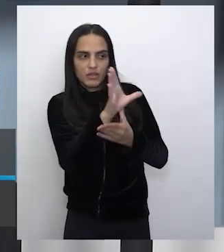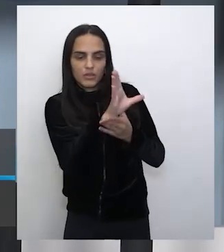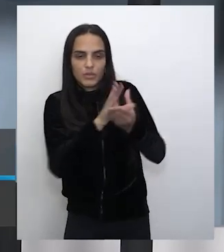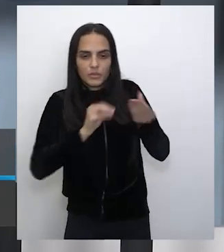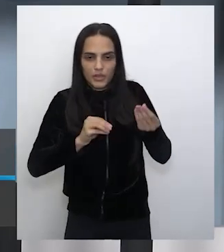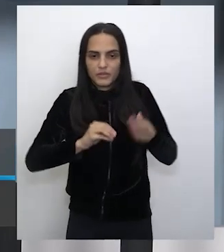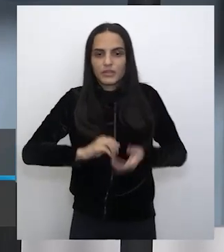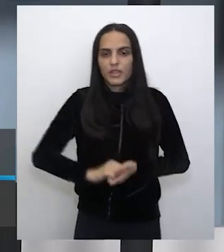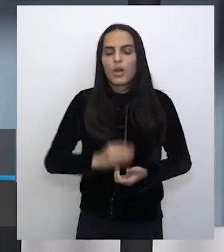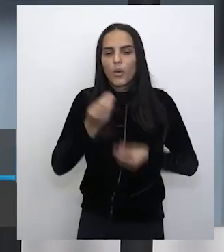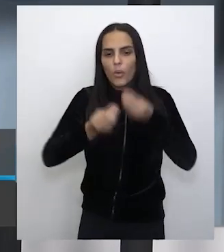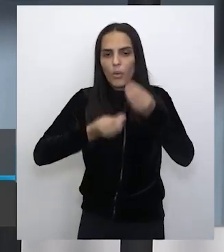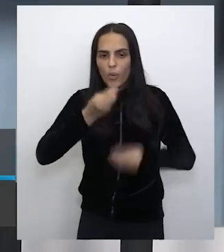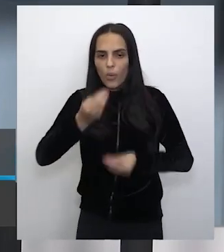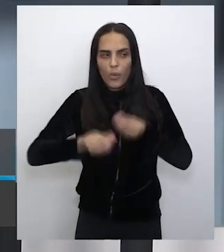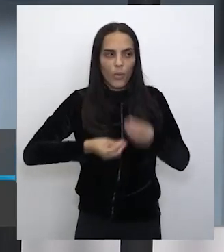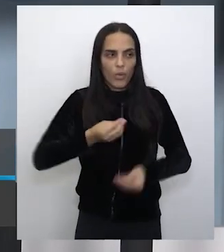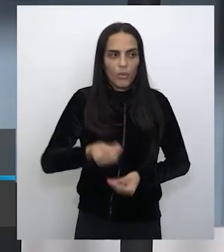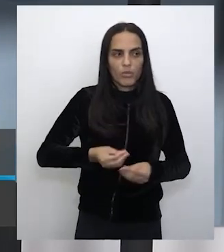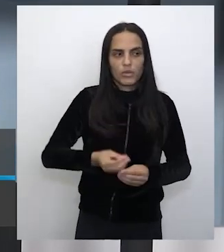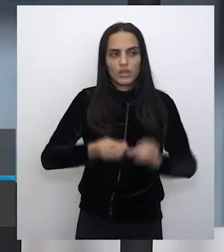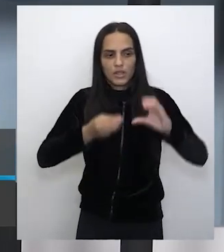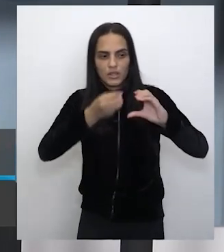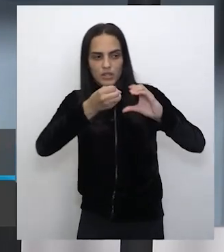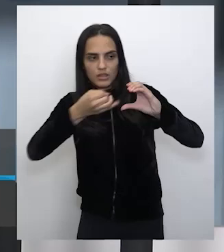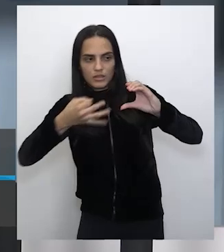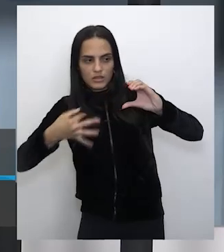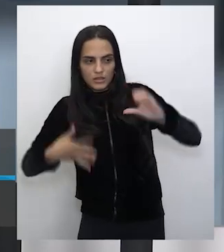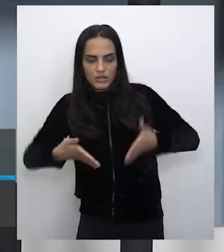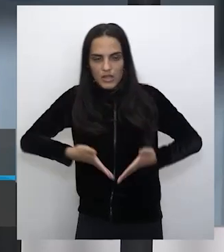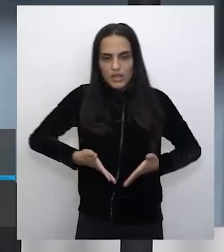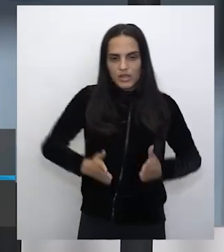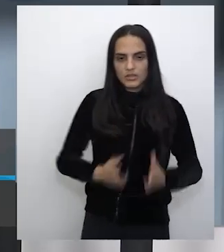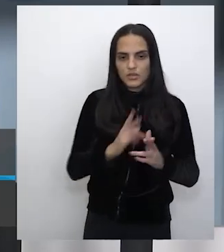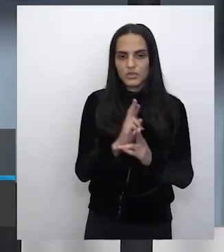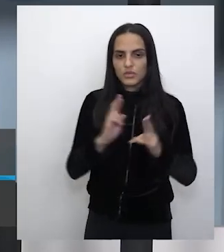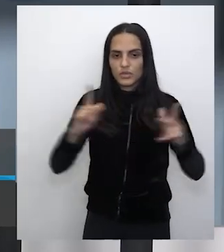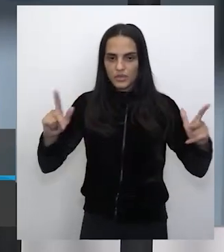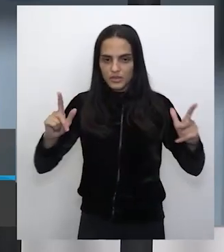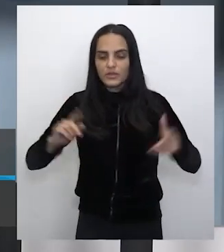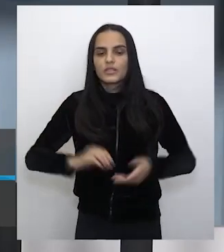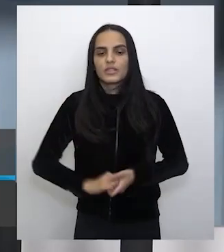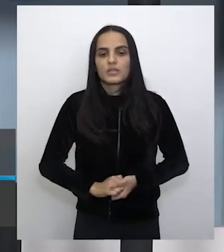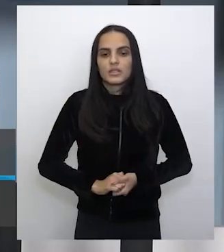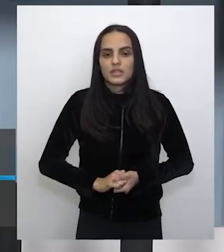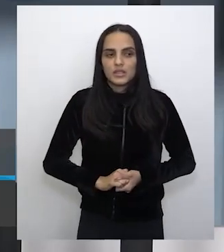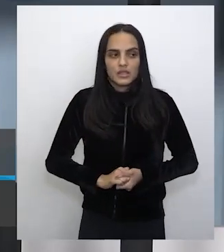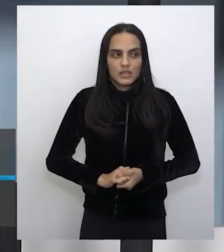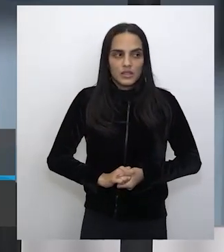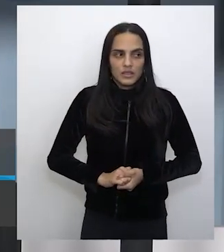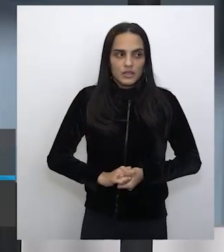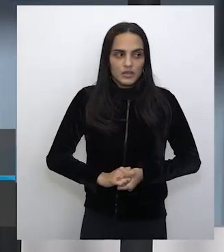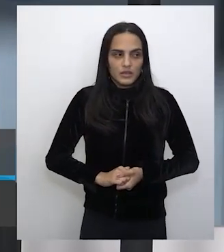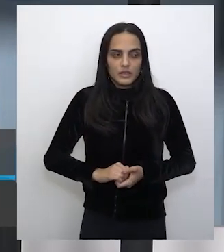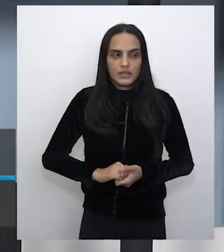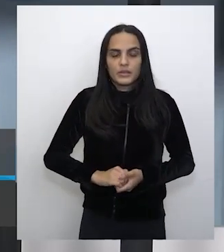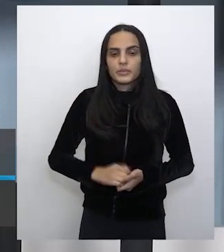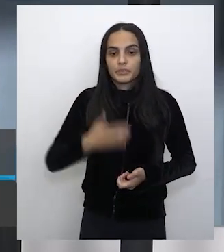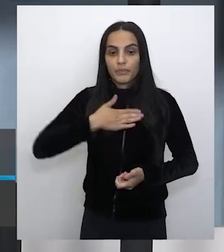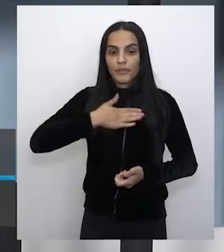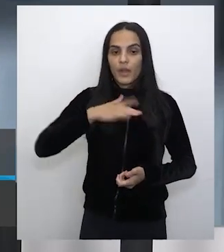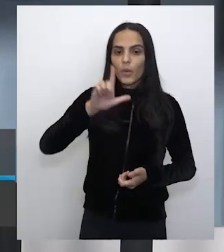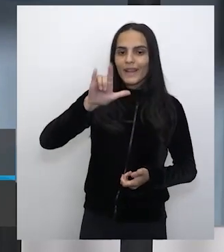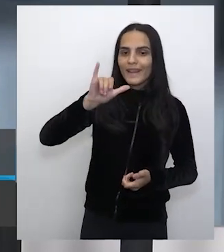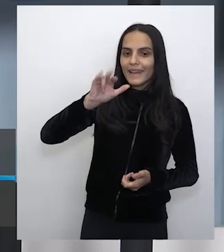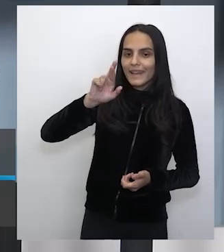assim? Tinha uma característica diferente, tinha nascido num lugar diferente. Então, esse eu lírico, ele é um ser que tem uma vida